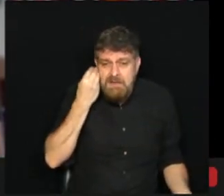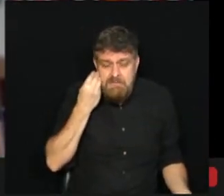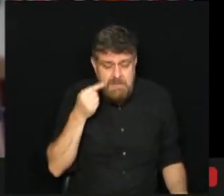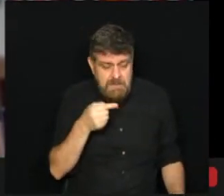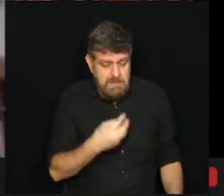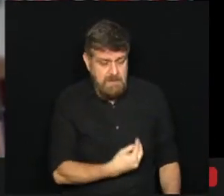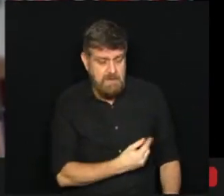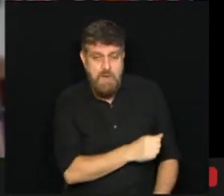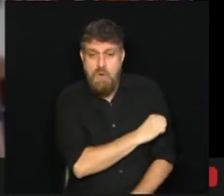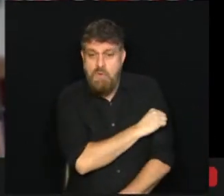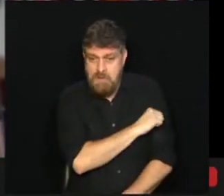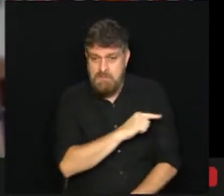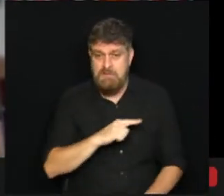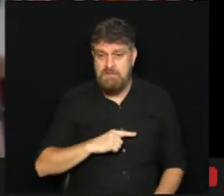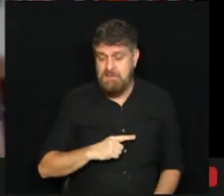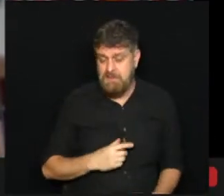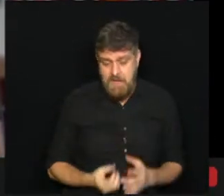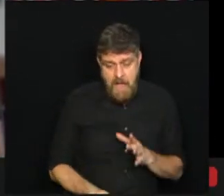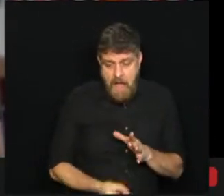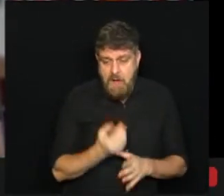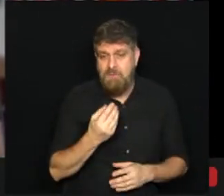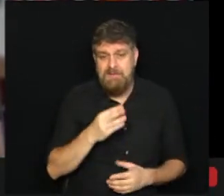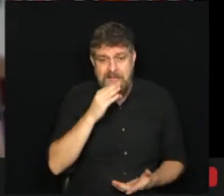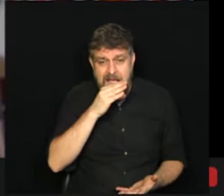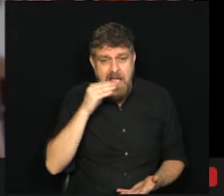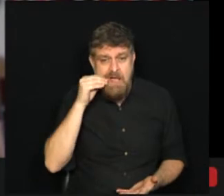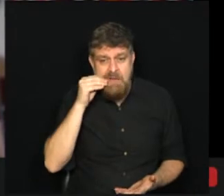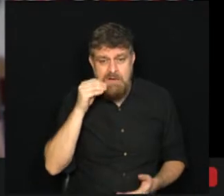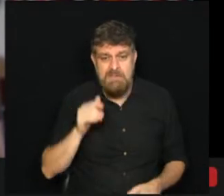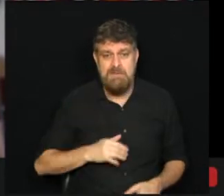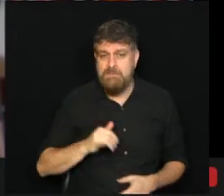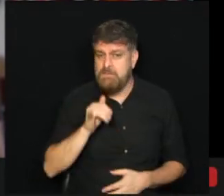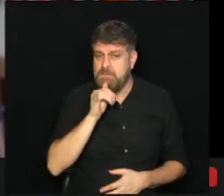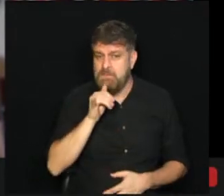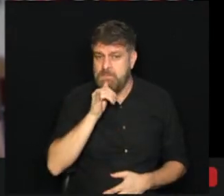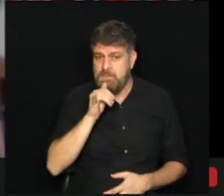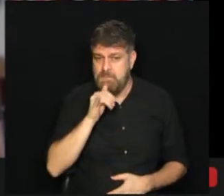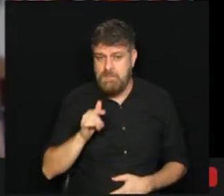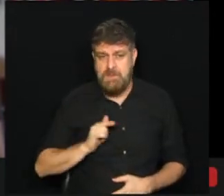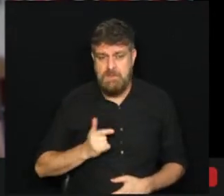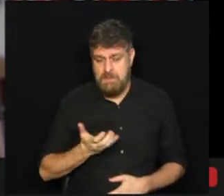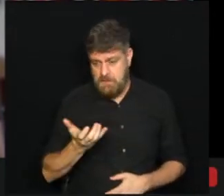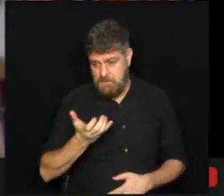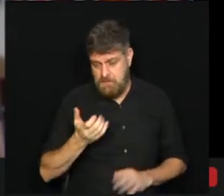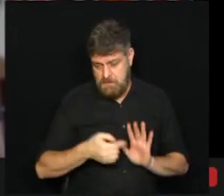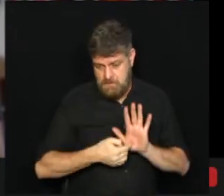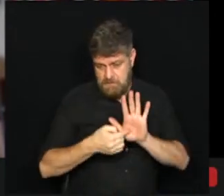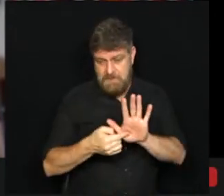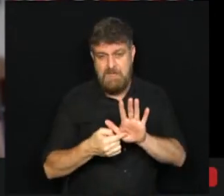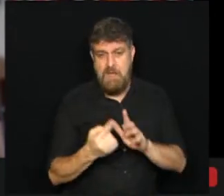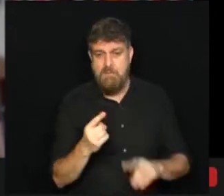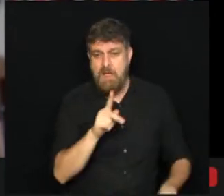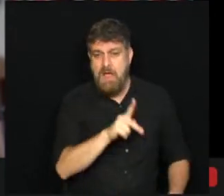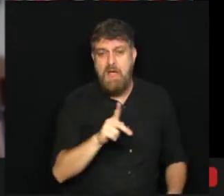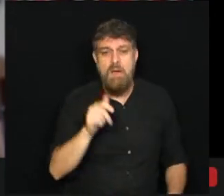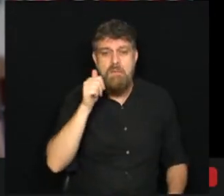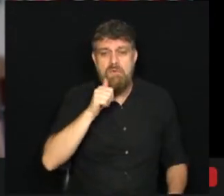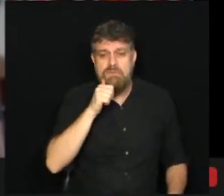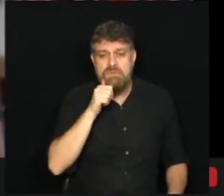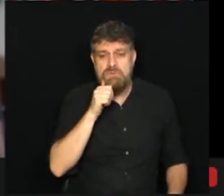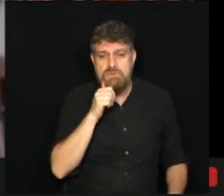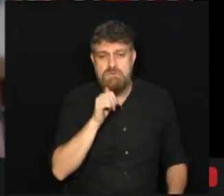sendo vivenciadas pelos adolescentes. Um exemplo desse tipo que foi uma professora relatando que